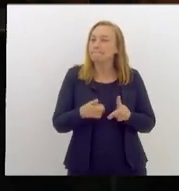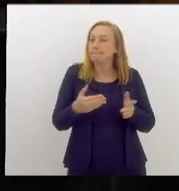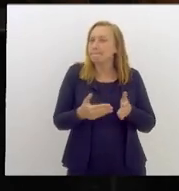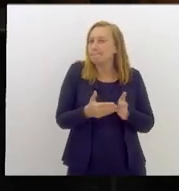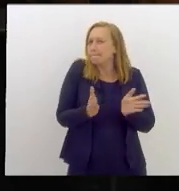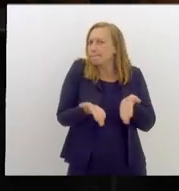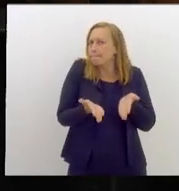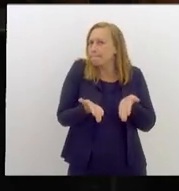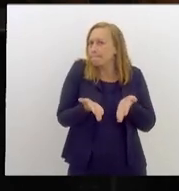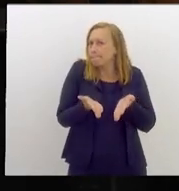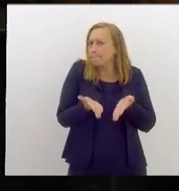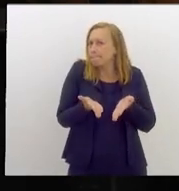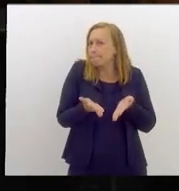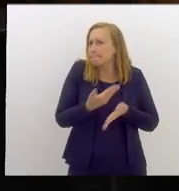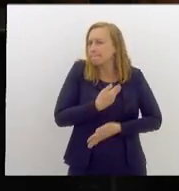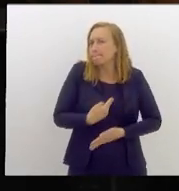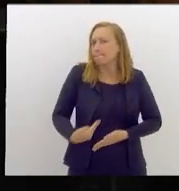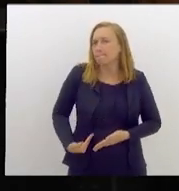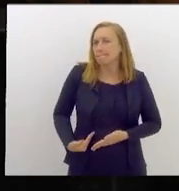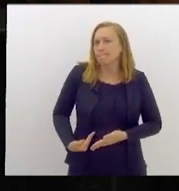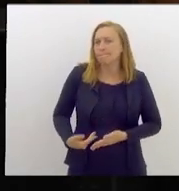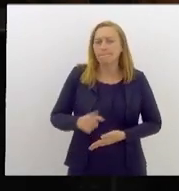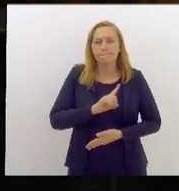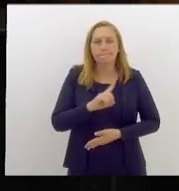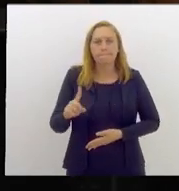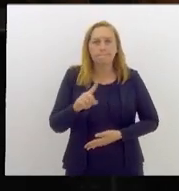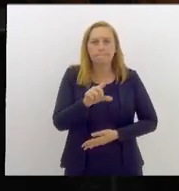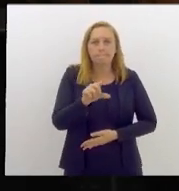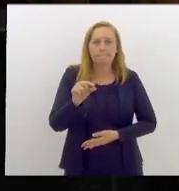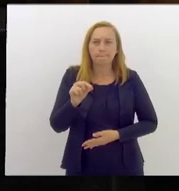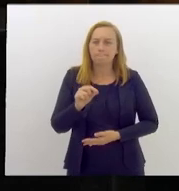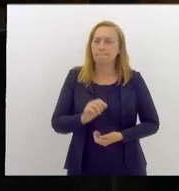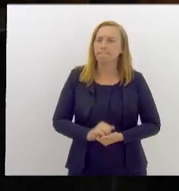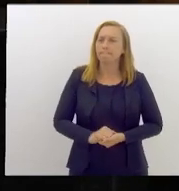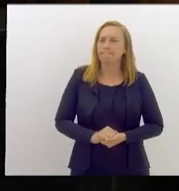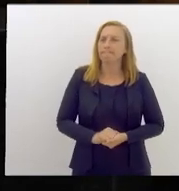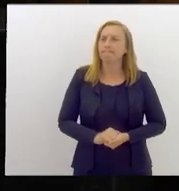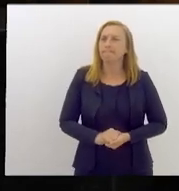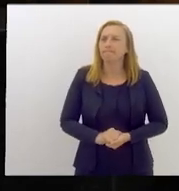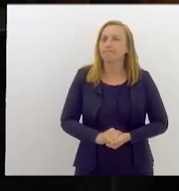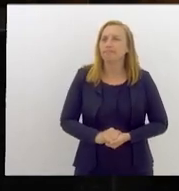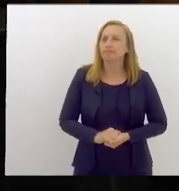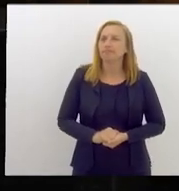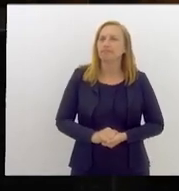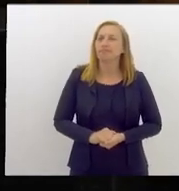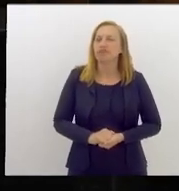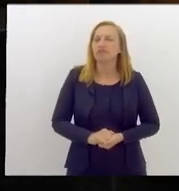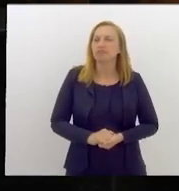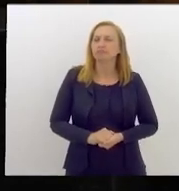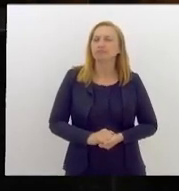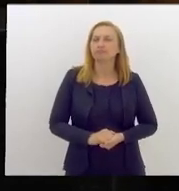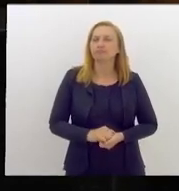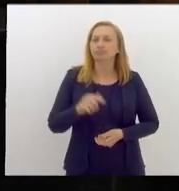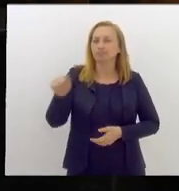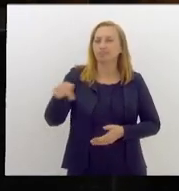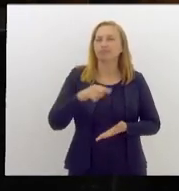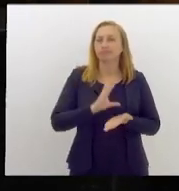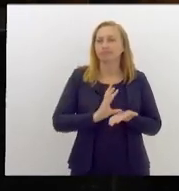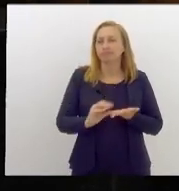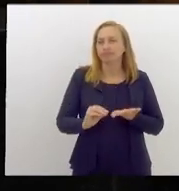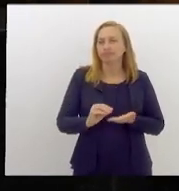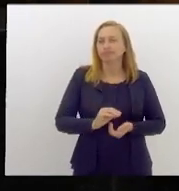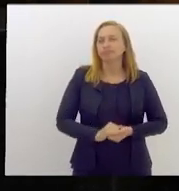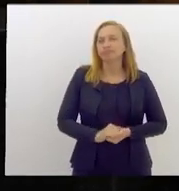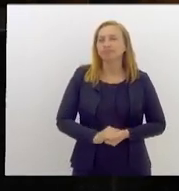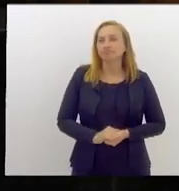agora o governo não decidiu de trazê-lo a pauta